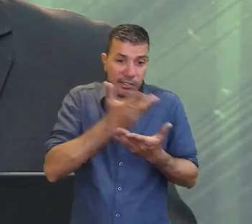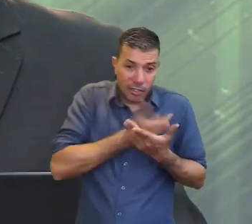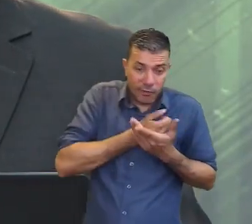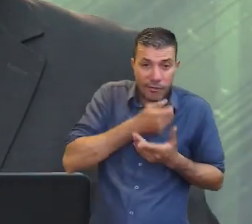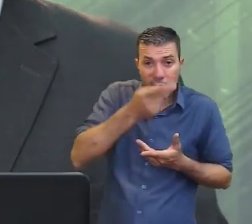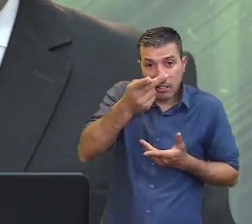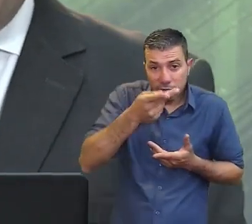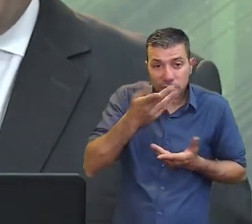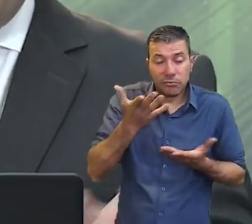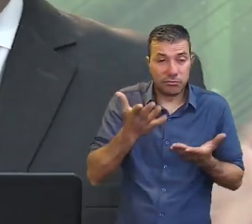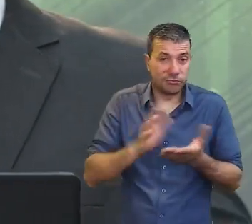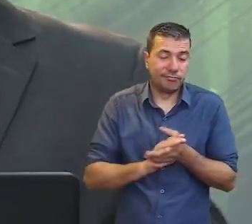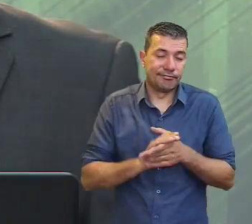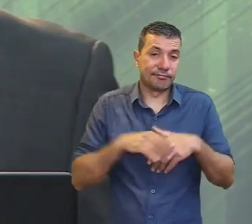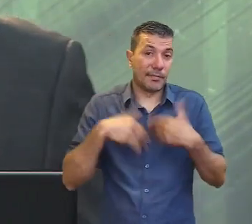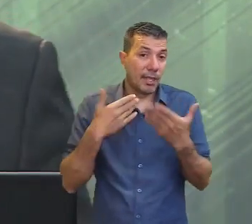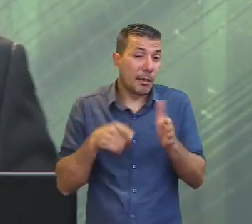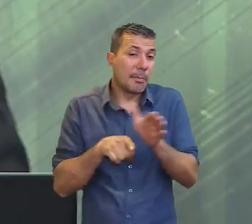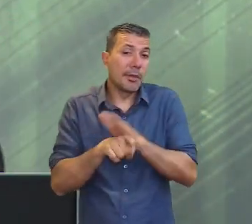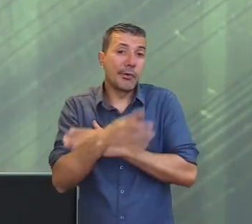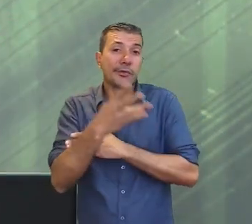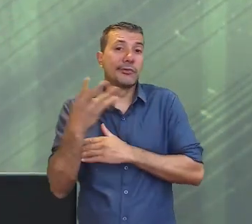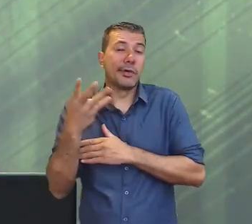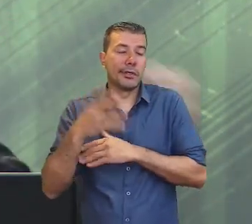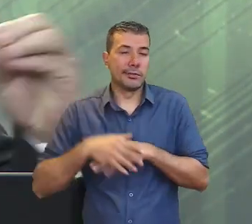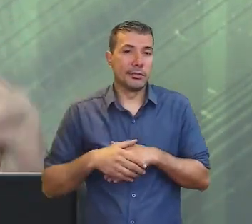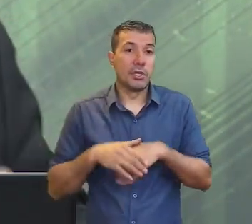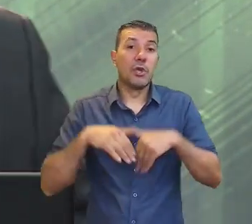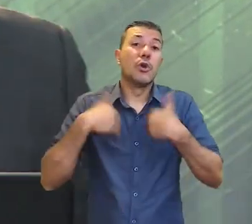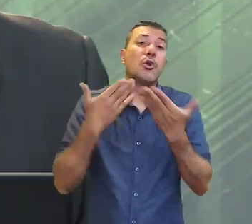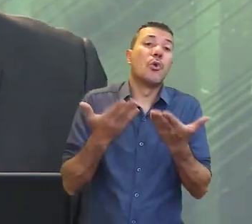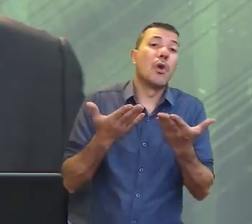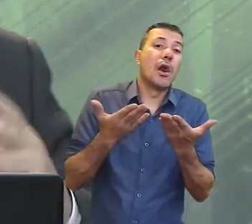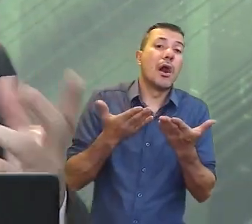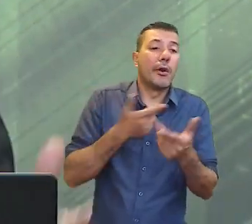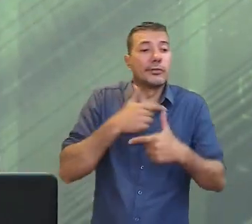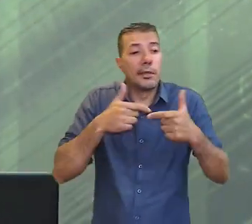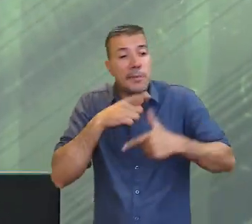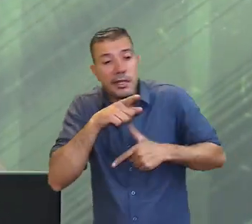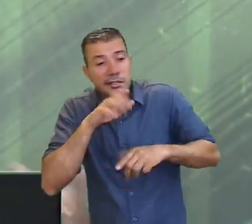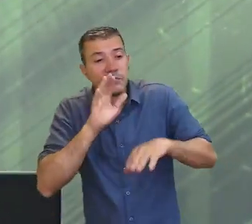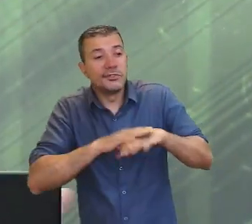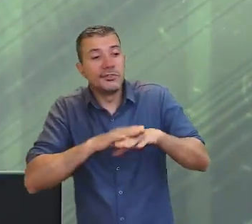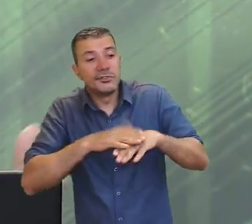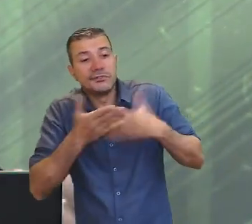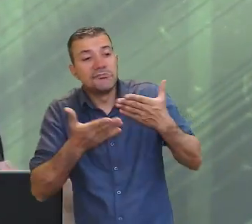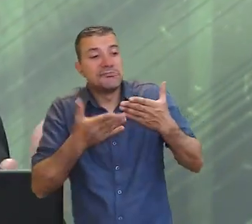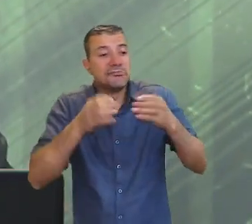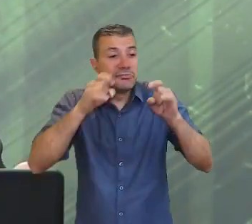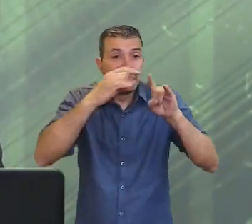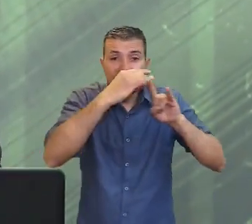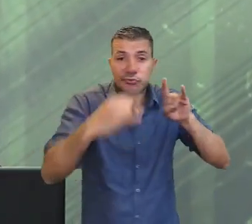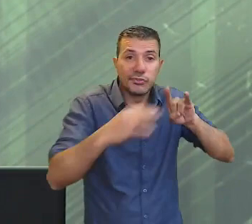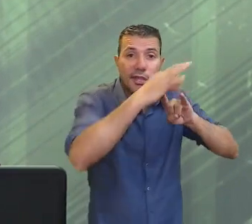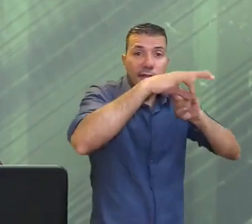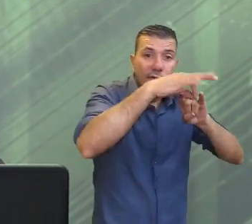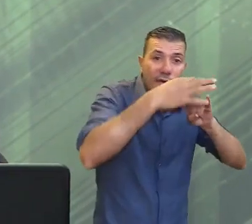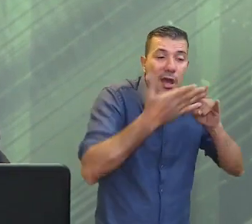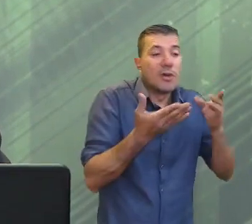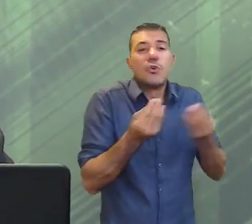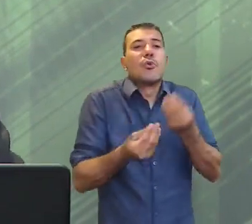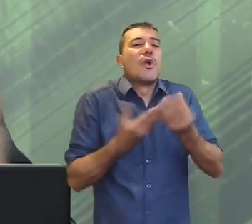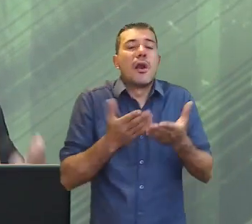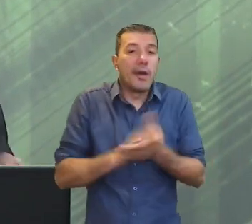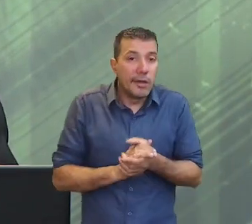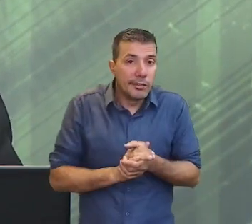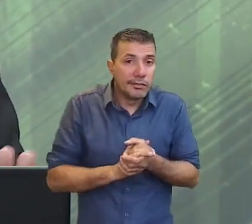para salvar você também. Mas nós vamos para a pergunta de número 4, que outro serviço havia no santuário? Eu já mencionei, mas apenas para fortalecer.